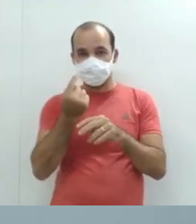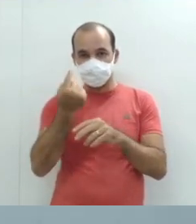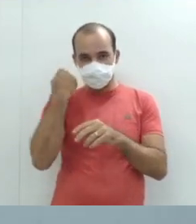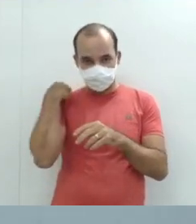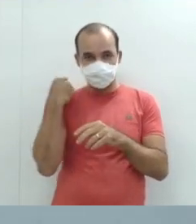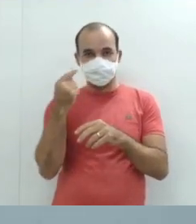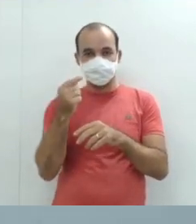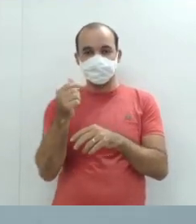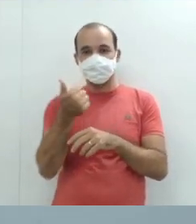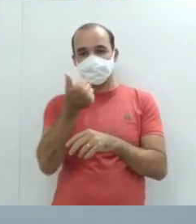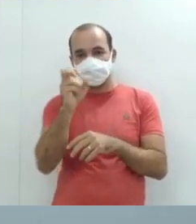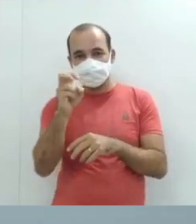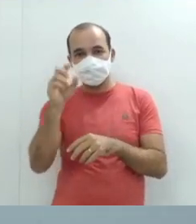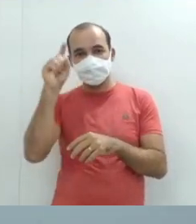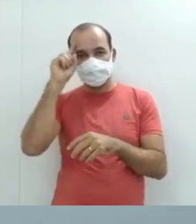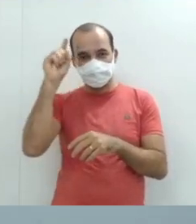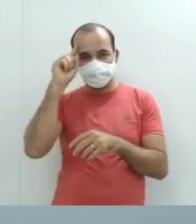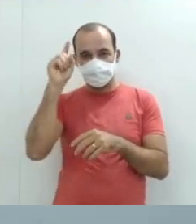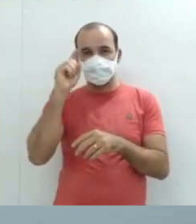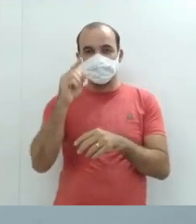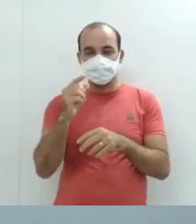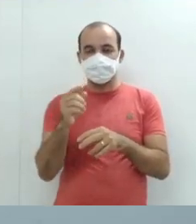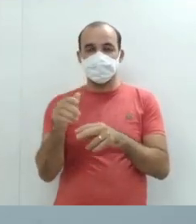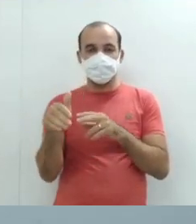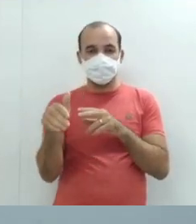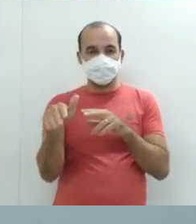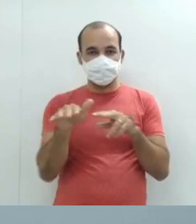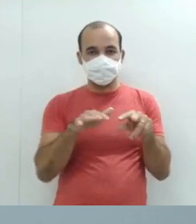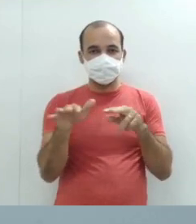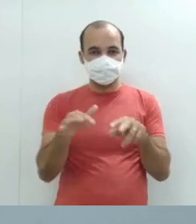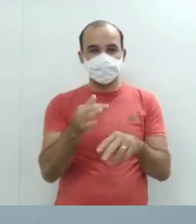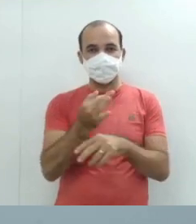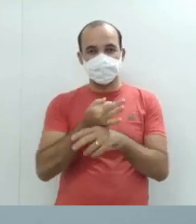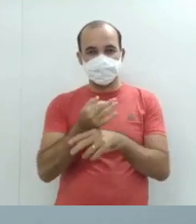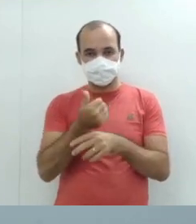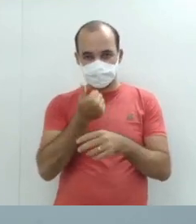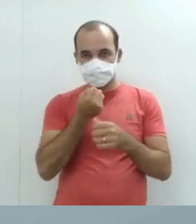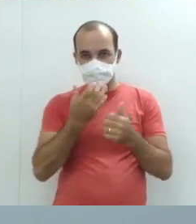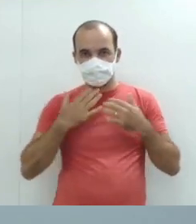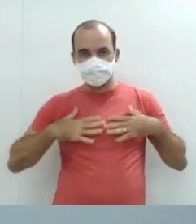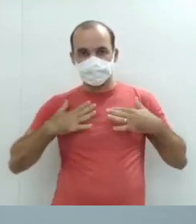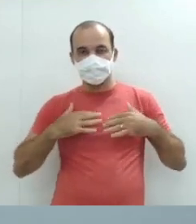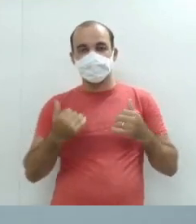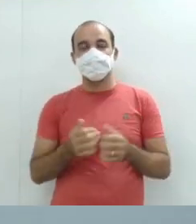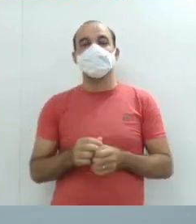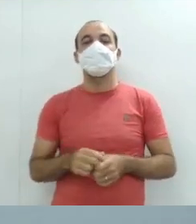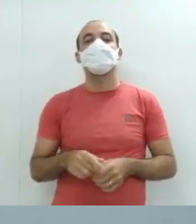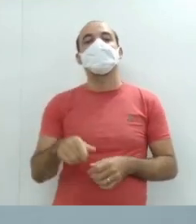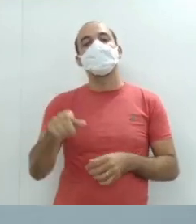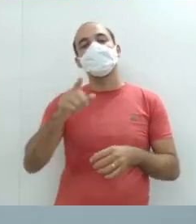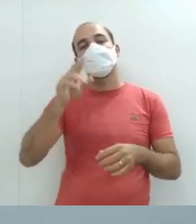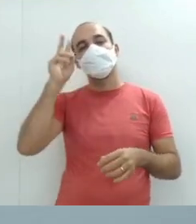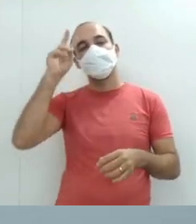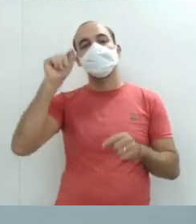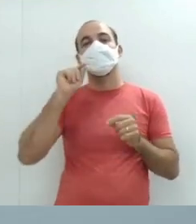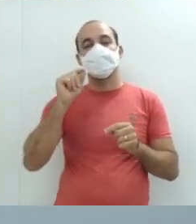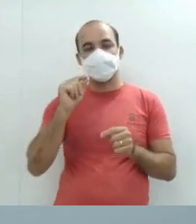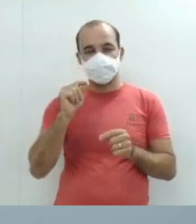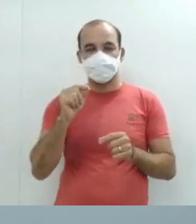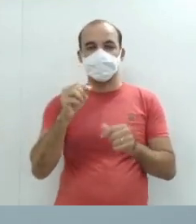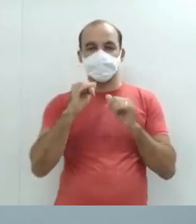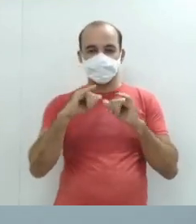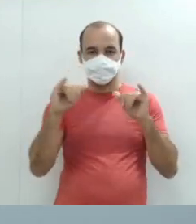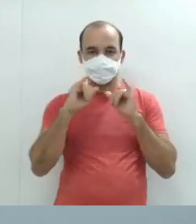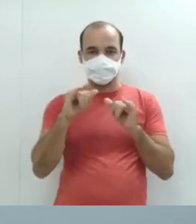animados? Não se esqueçam de entrarem nas nossas redes sociais, certo? E